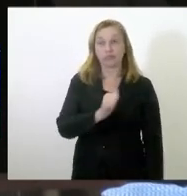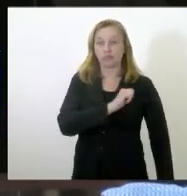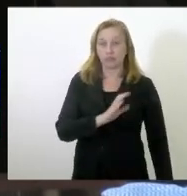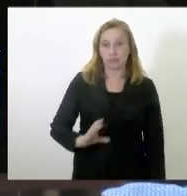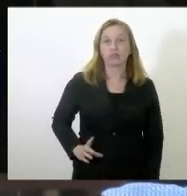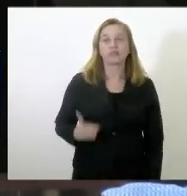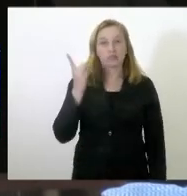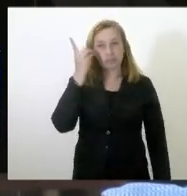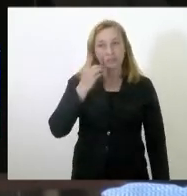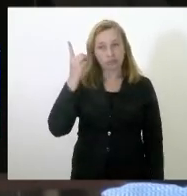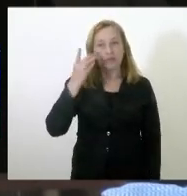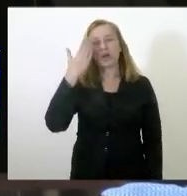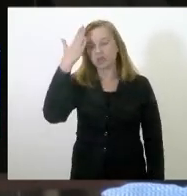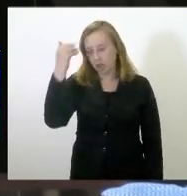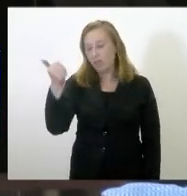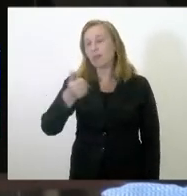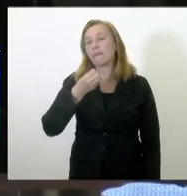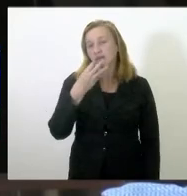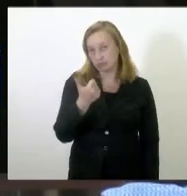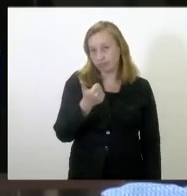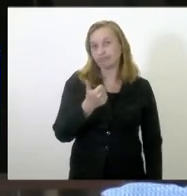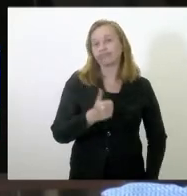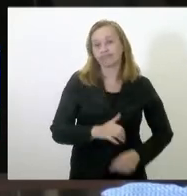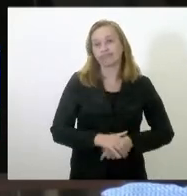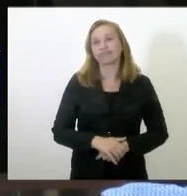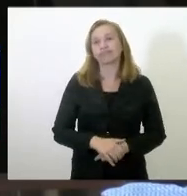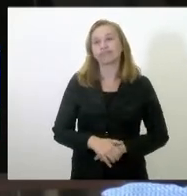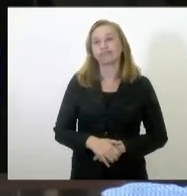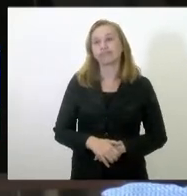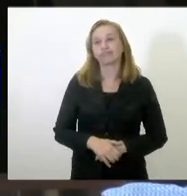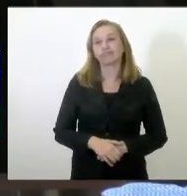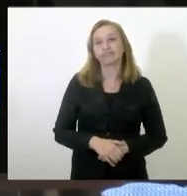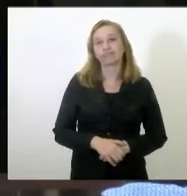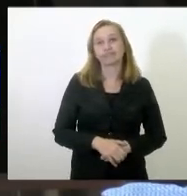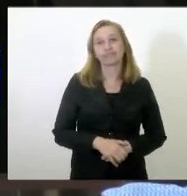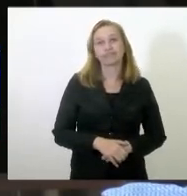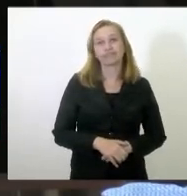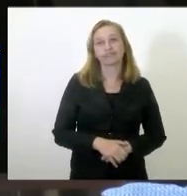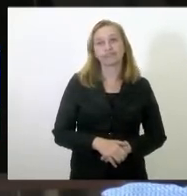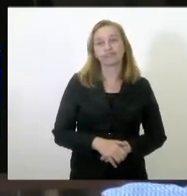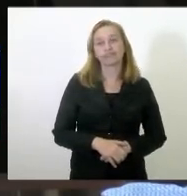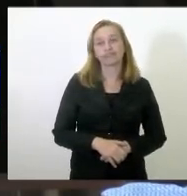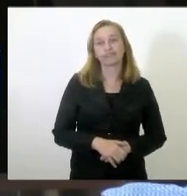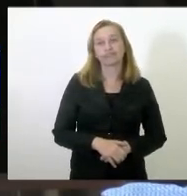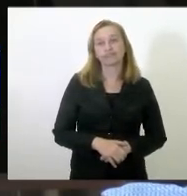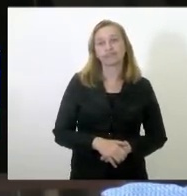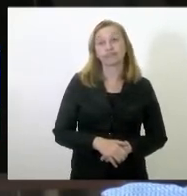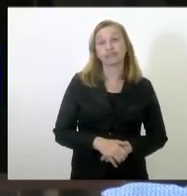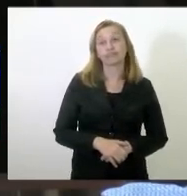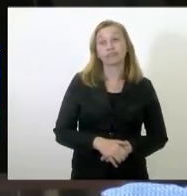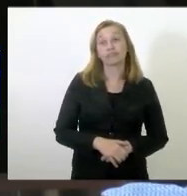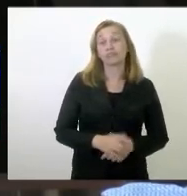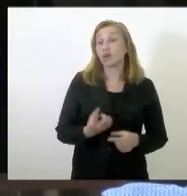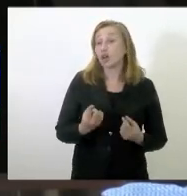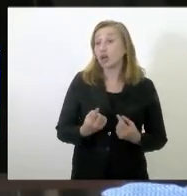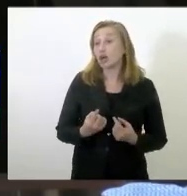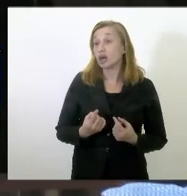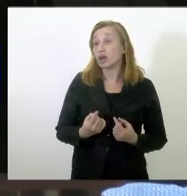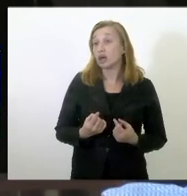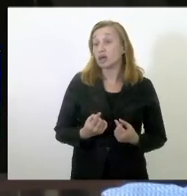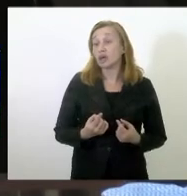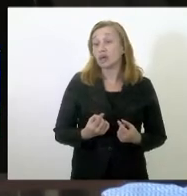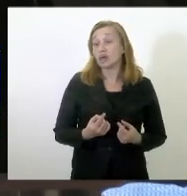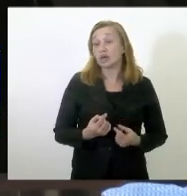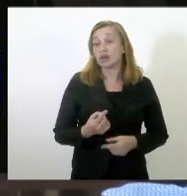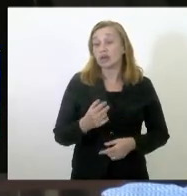Excelência sabe muito bem disso, é haver oposição. A oposição é um